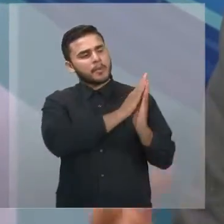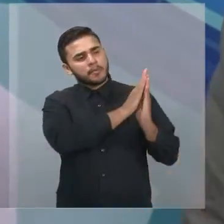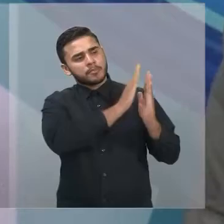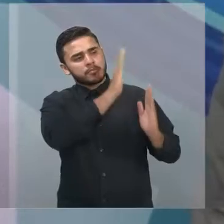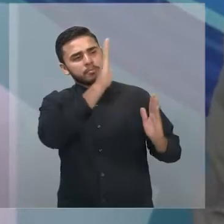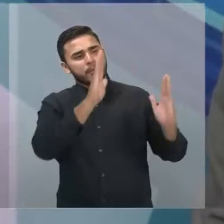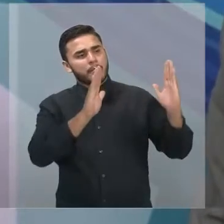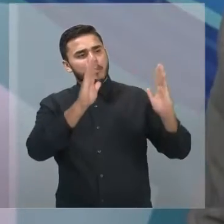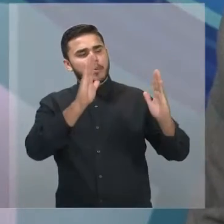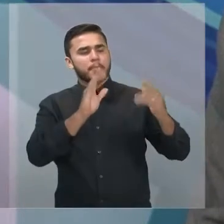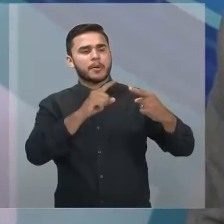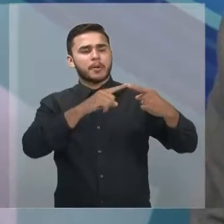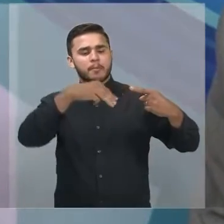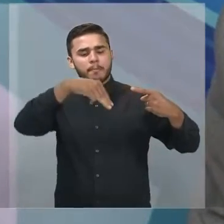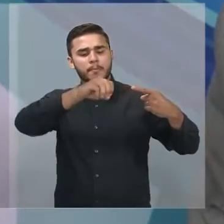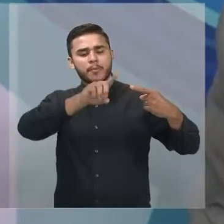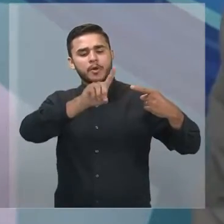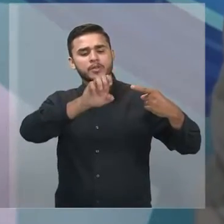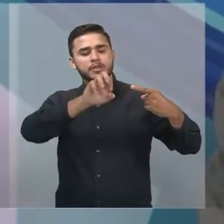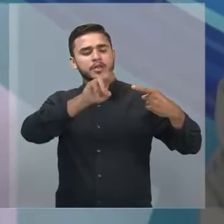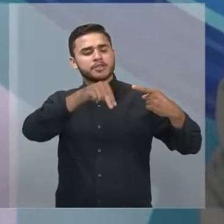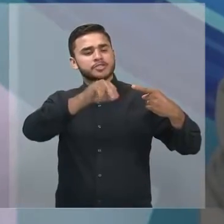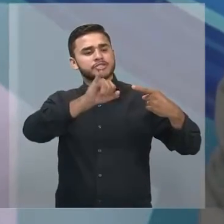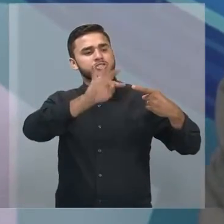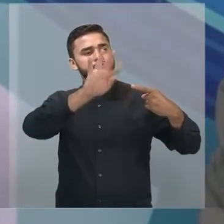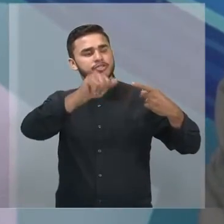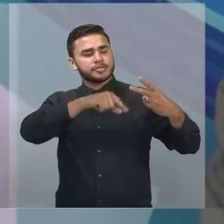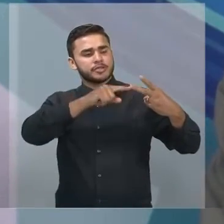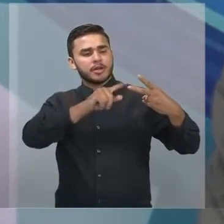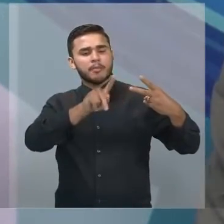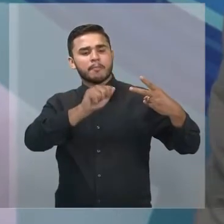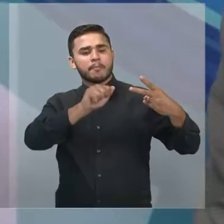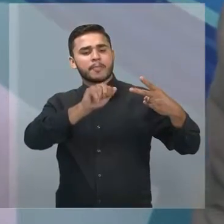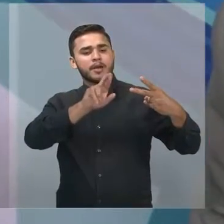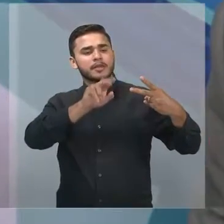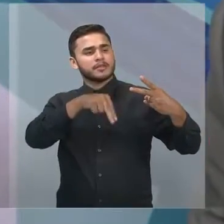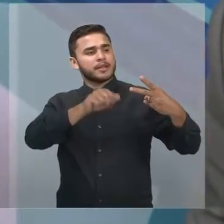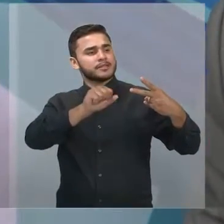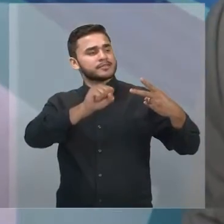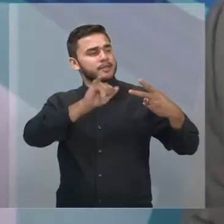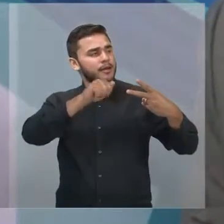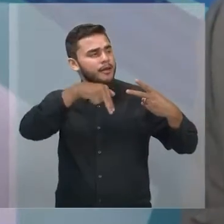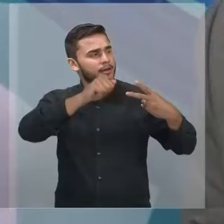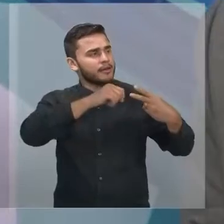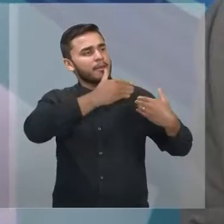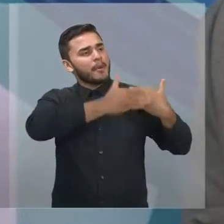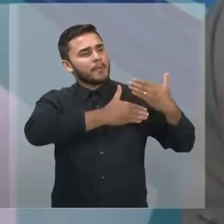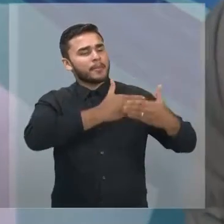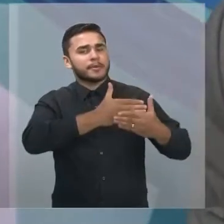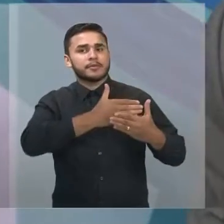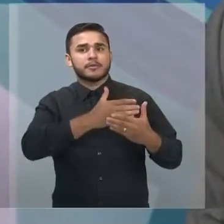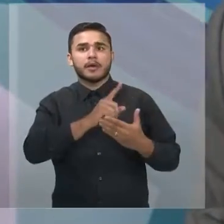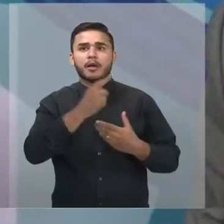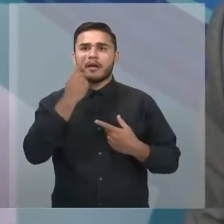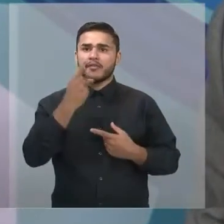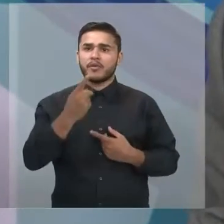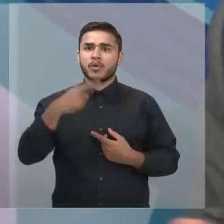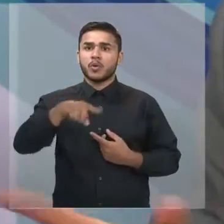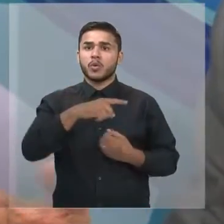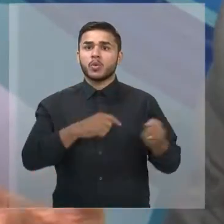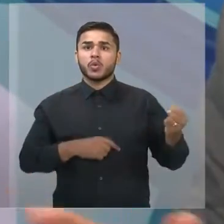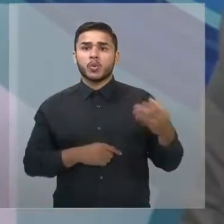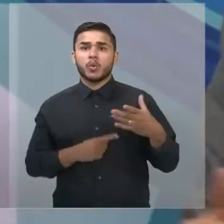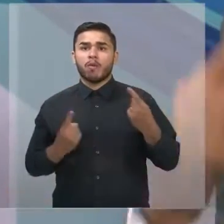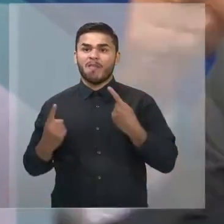um movimento no sentido de demonizar quem se opõe a um que seria uma nova moral. E aí, por